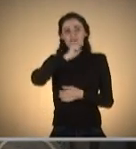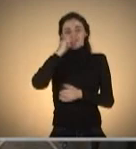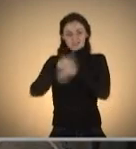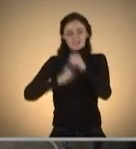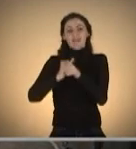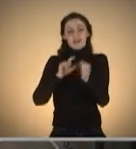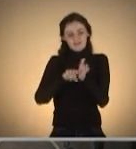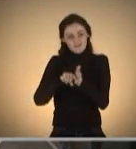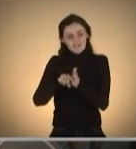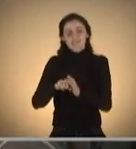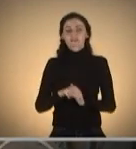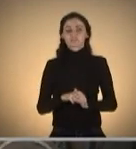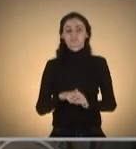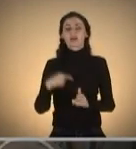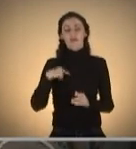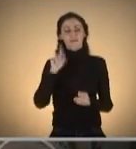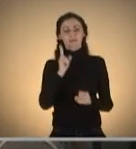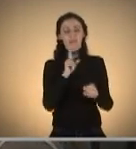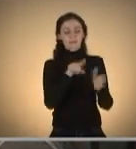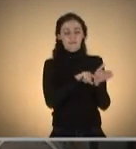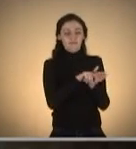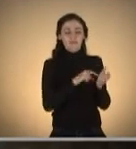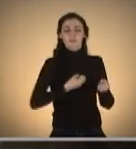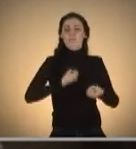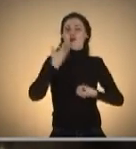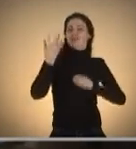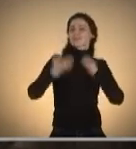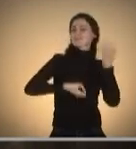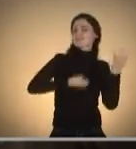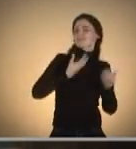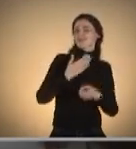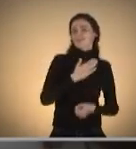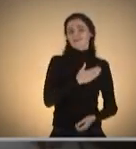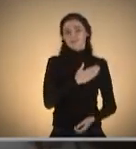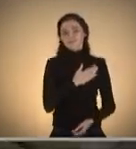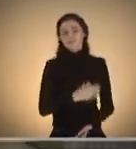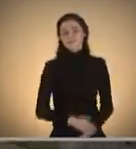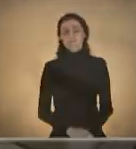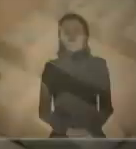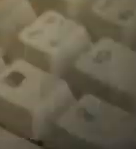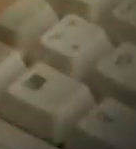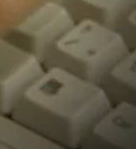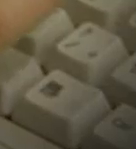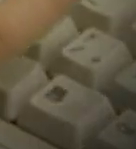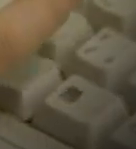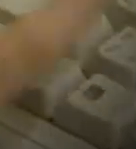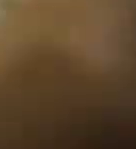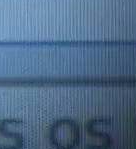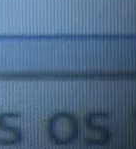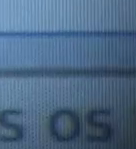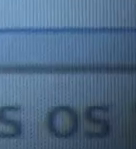uma rede mundial de pesquisa. Eu pesquiso poesia.